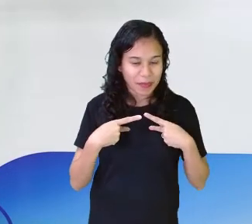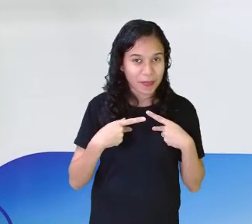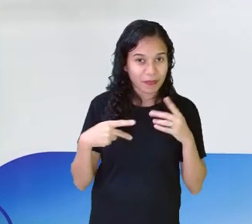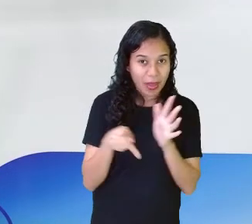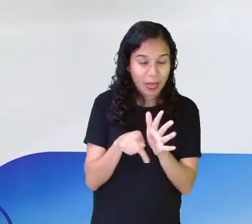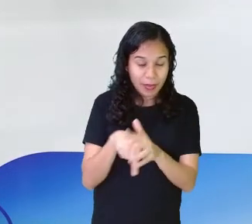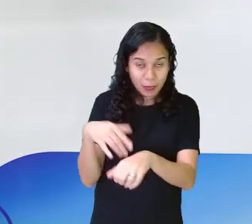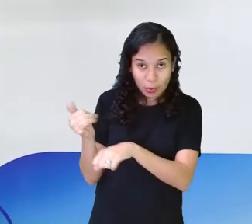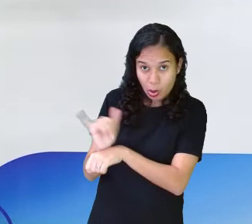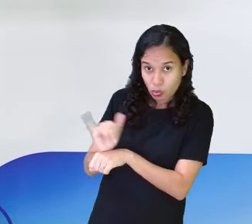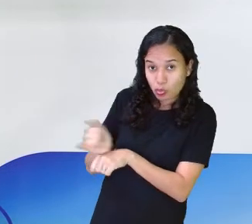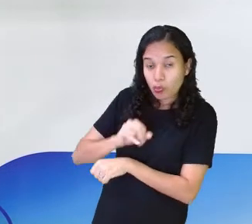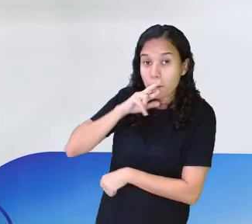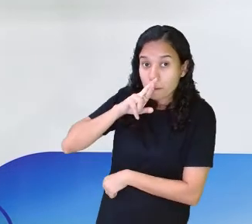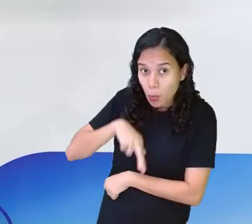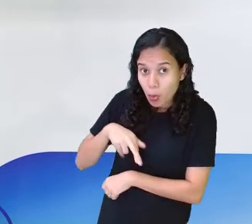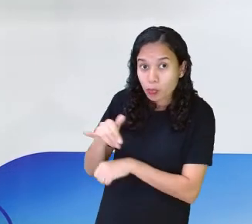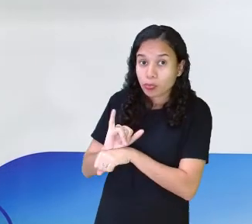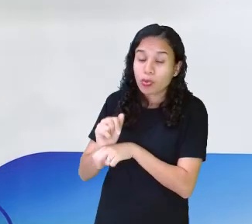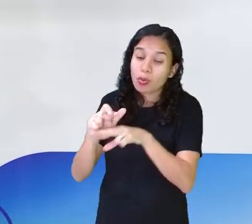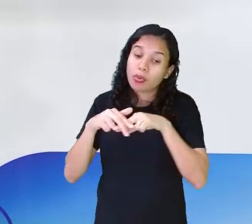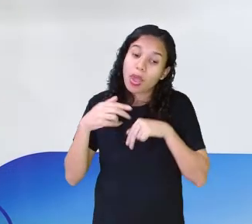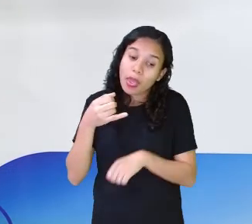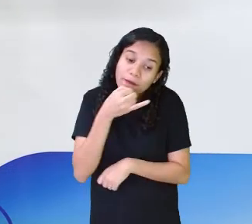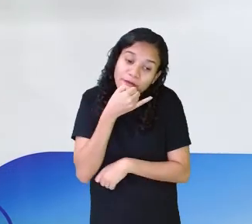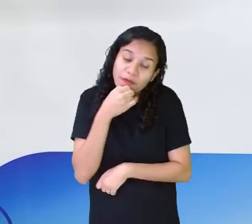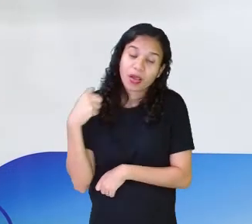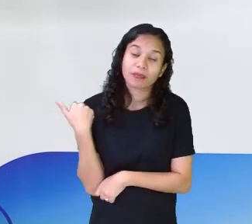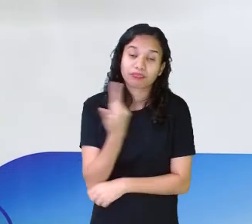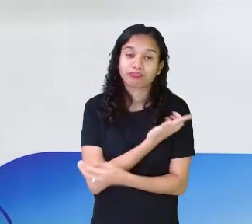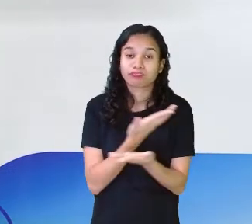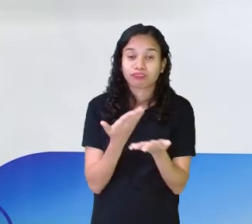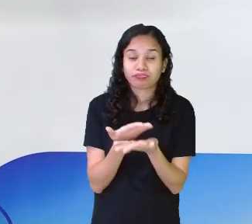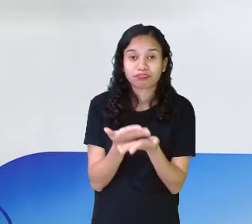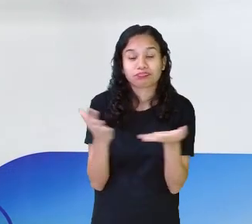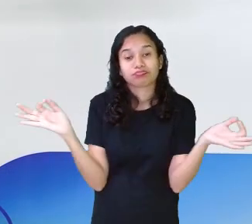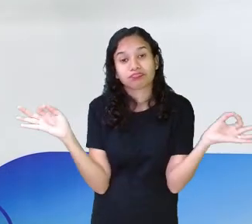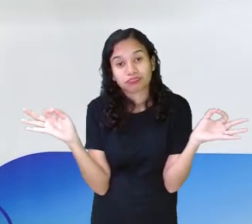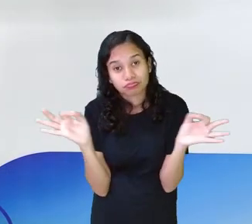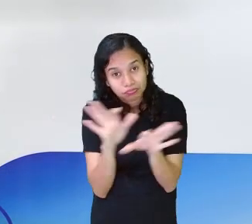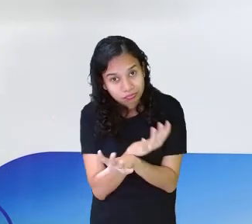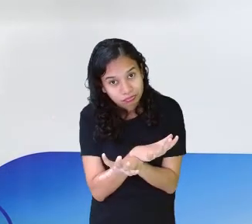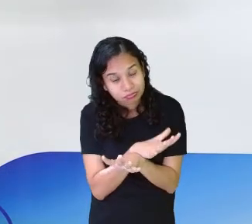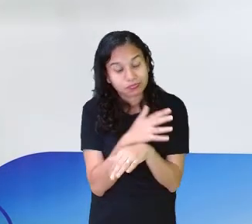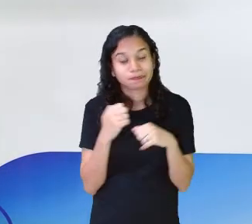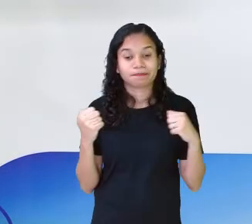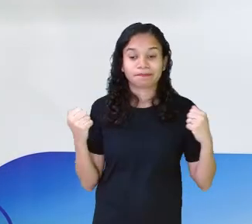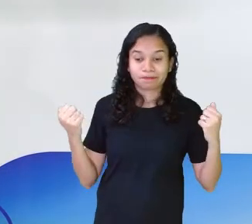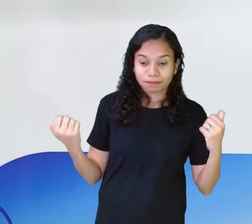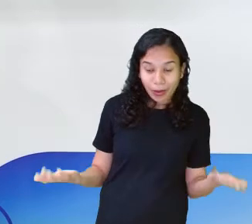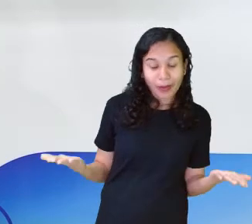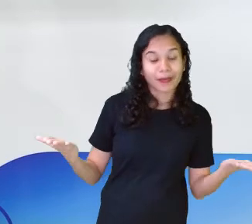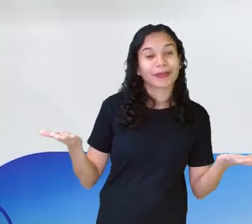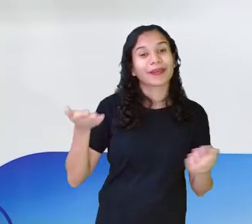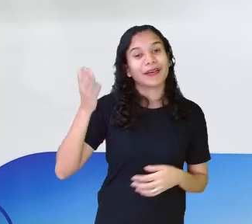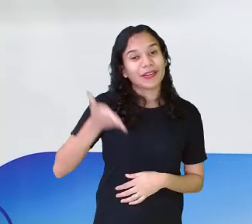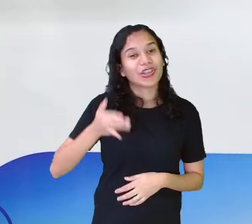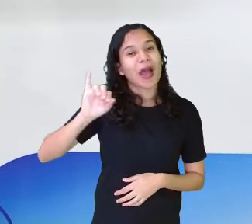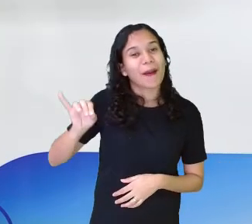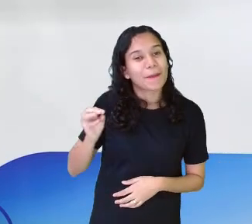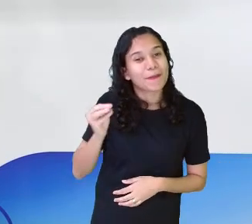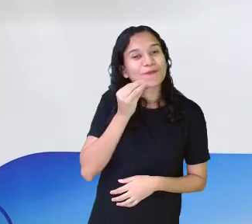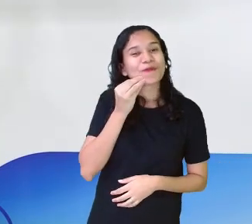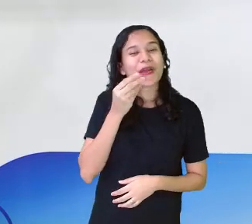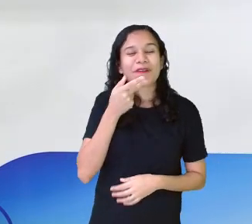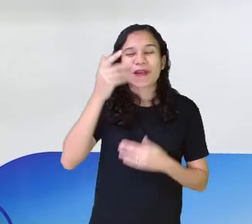no YouTube, né? Porque, infelizmente, a nossa aula está chegando ao fim e eu já